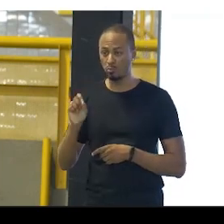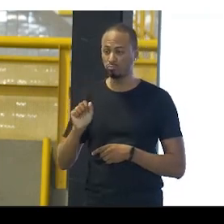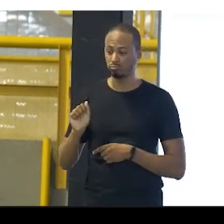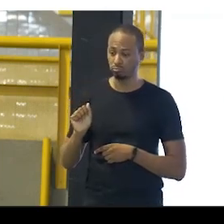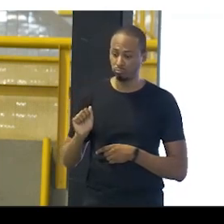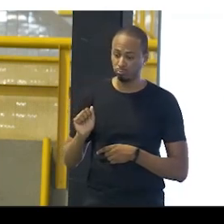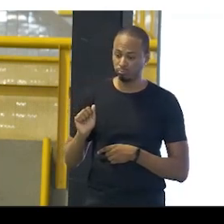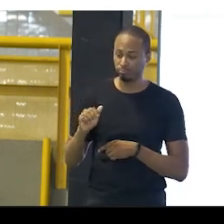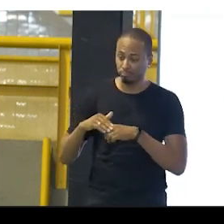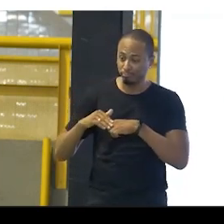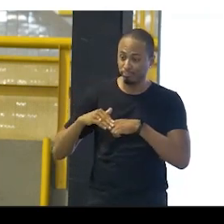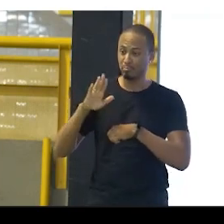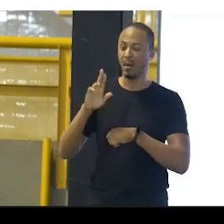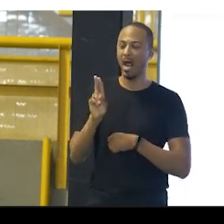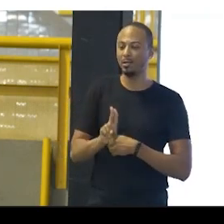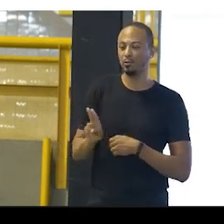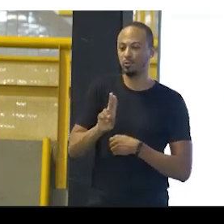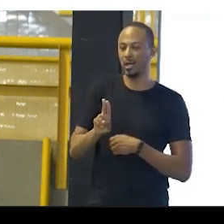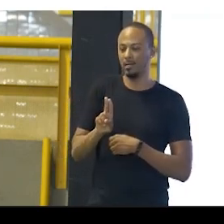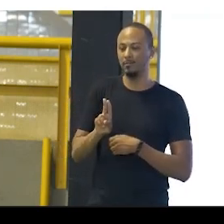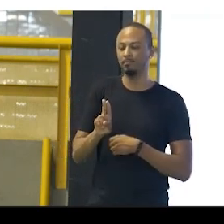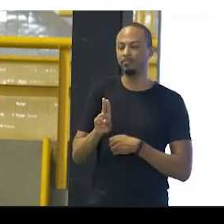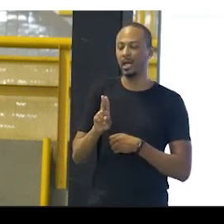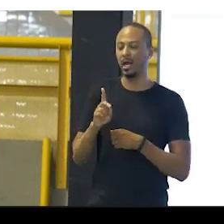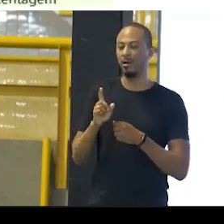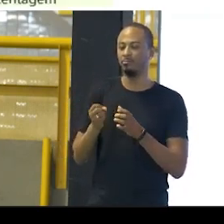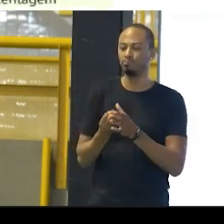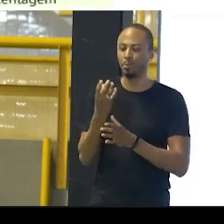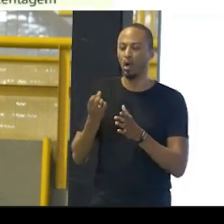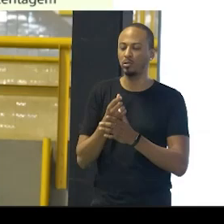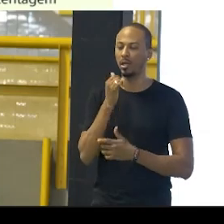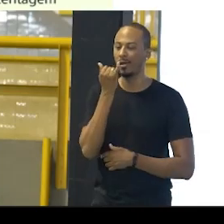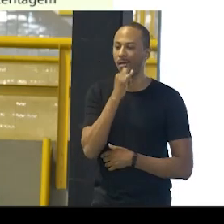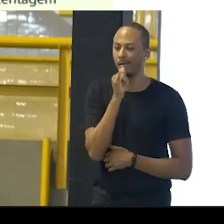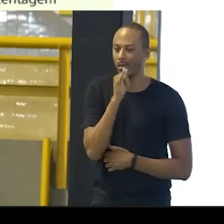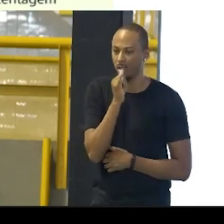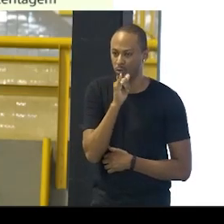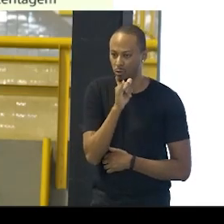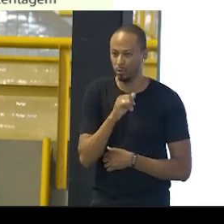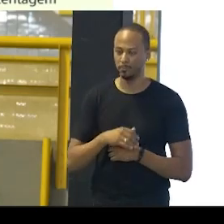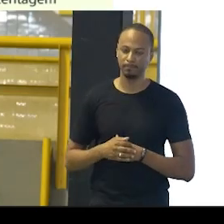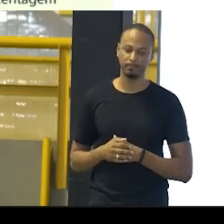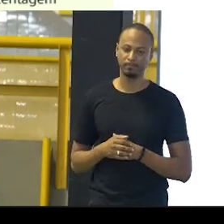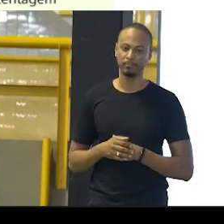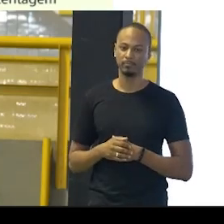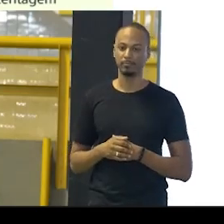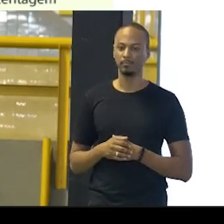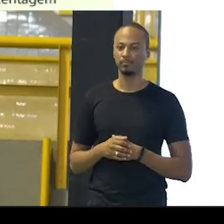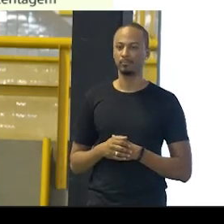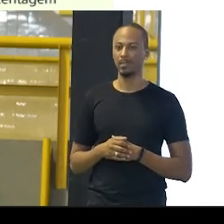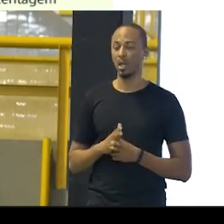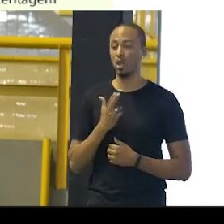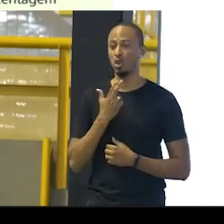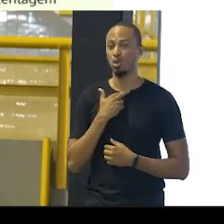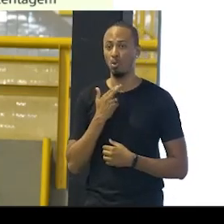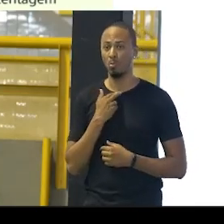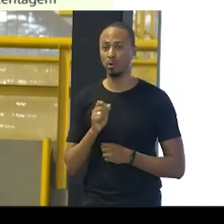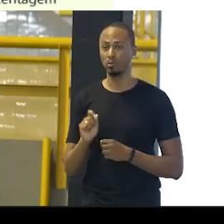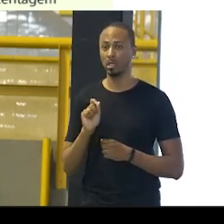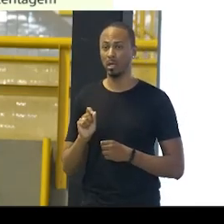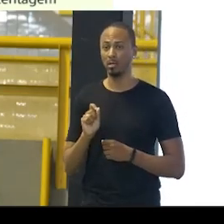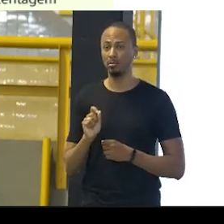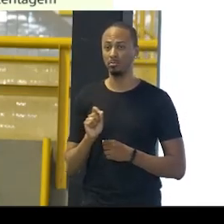de produção de energia elétrica. Um detalhe que não pode passar despercebido,